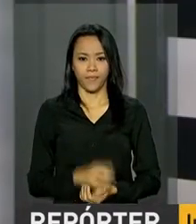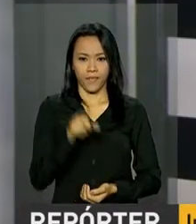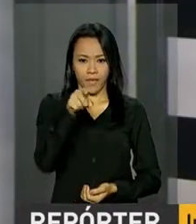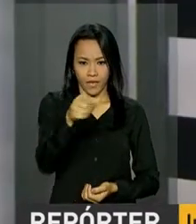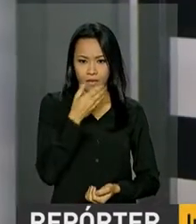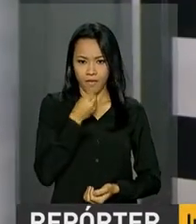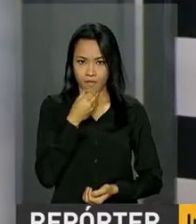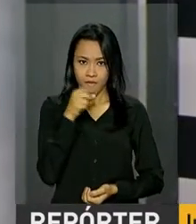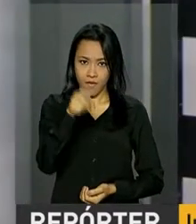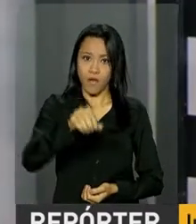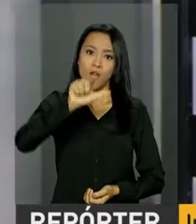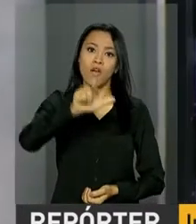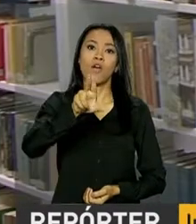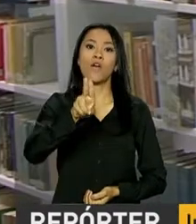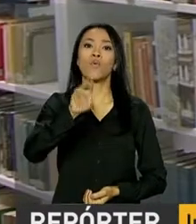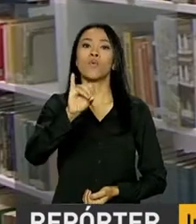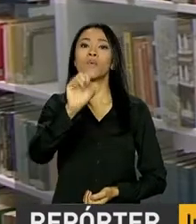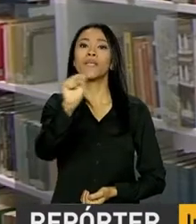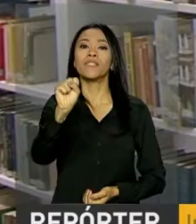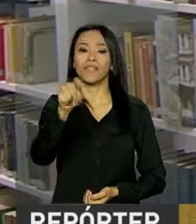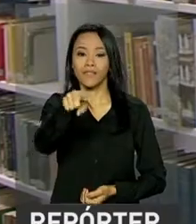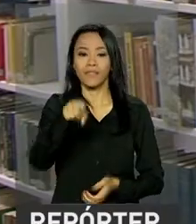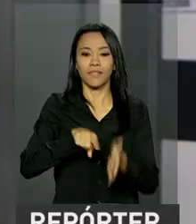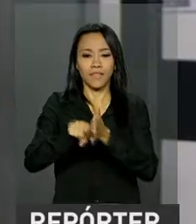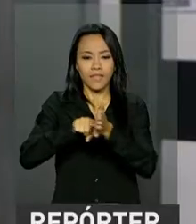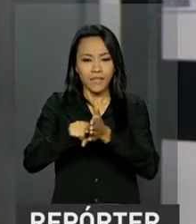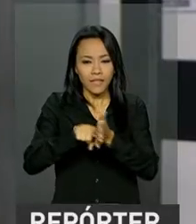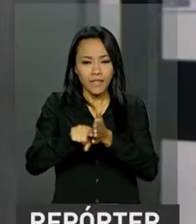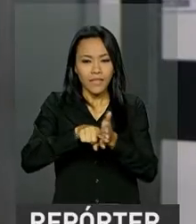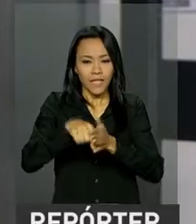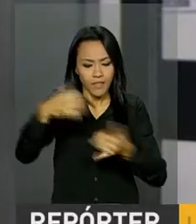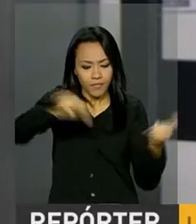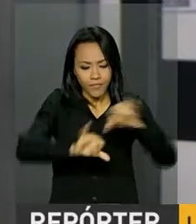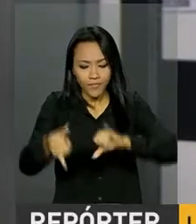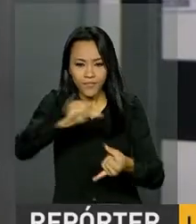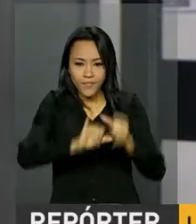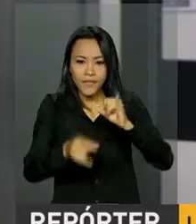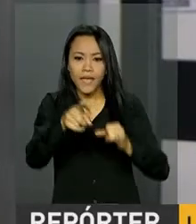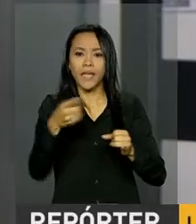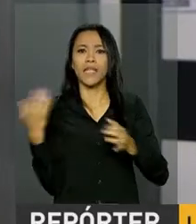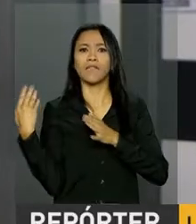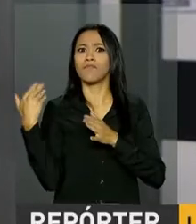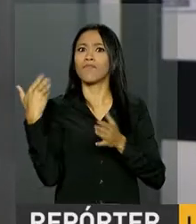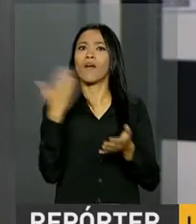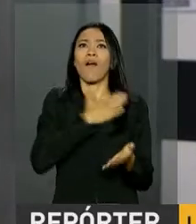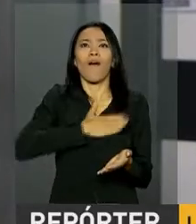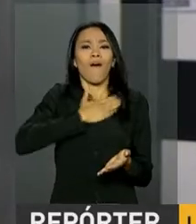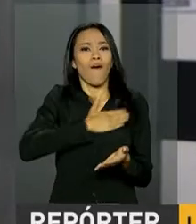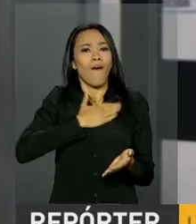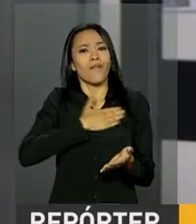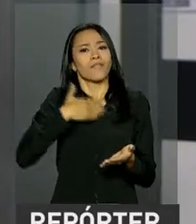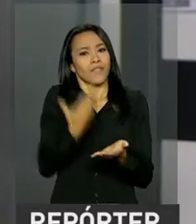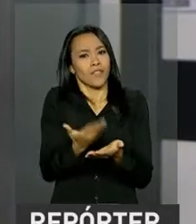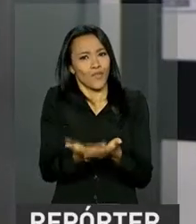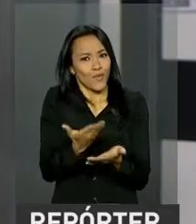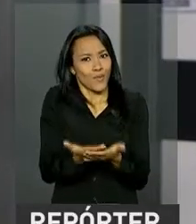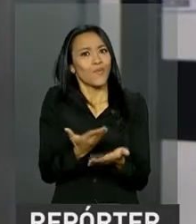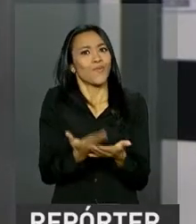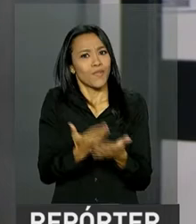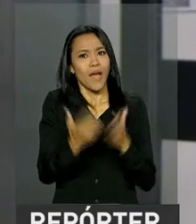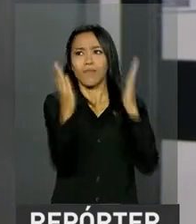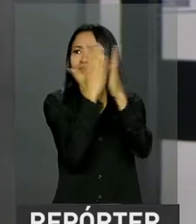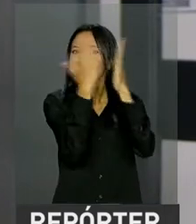químico Luiz é dessas pessoas que não saem da biblioteca. Eu venho aqui para estudar, principalmente eu estou acabando